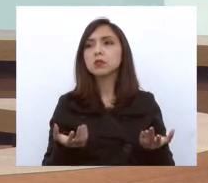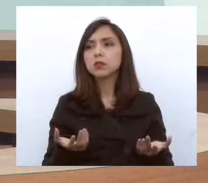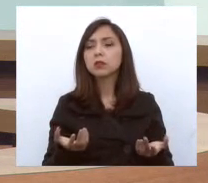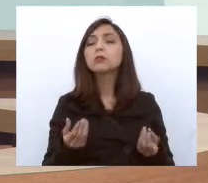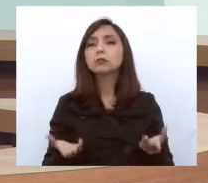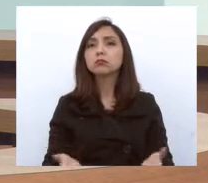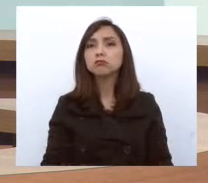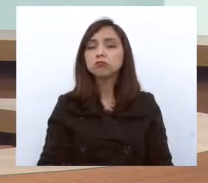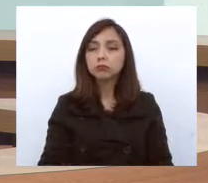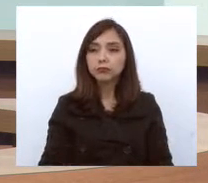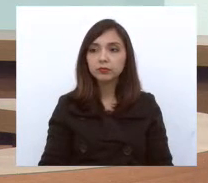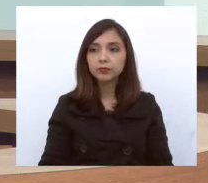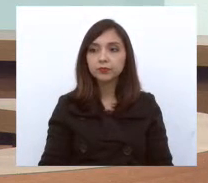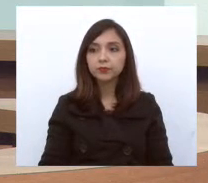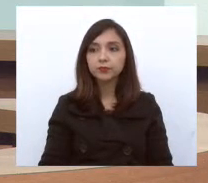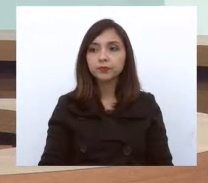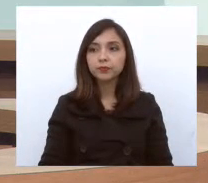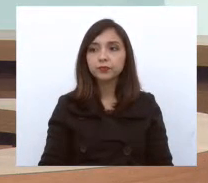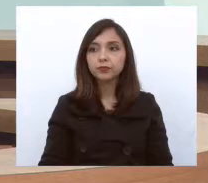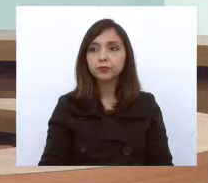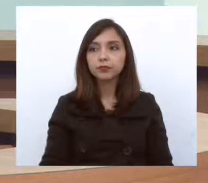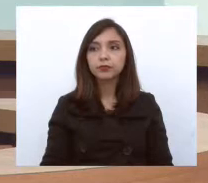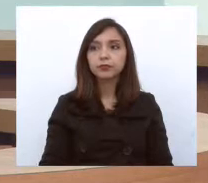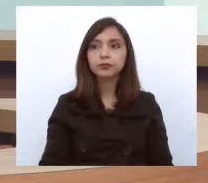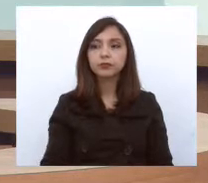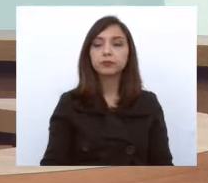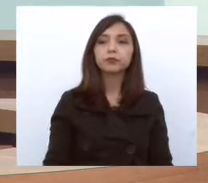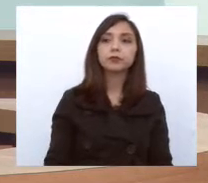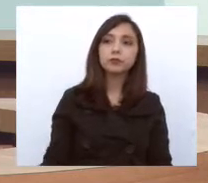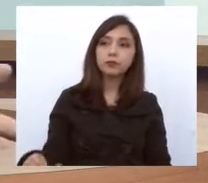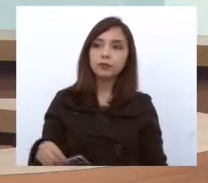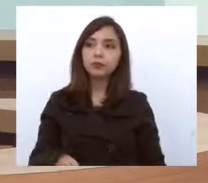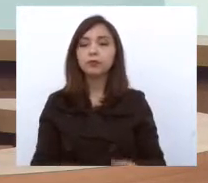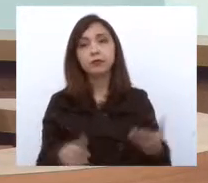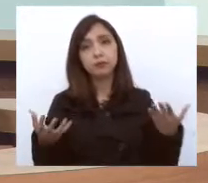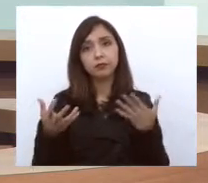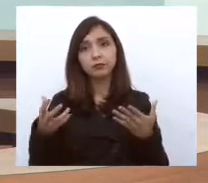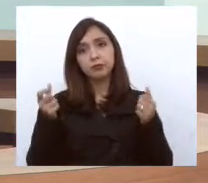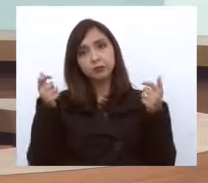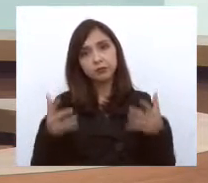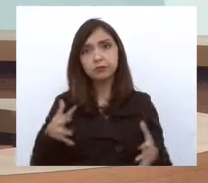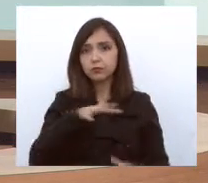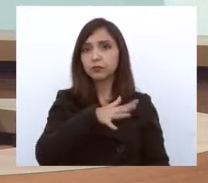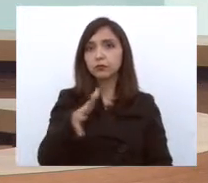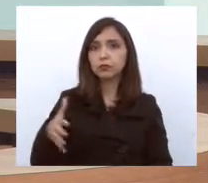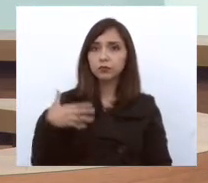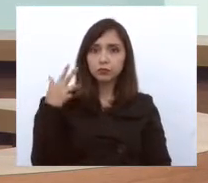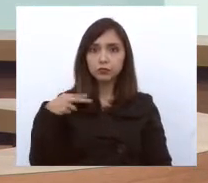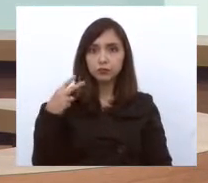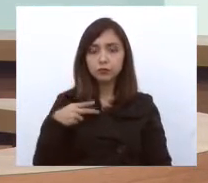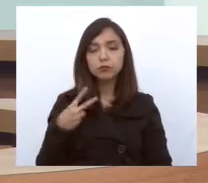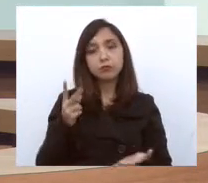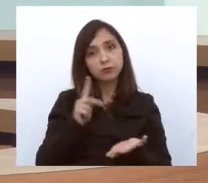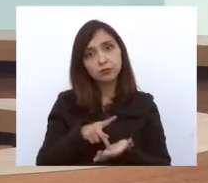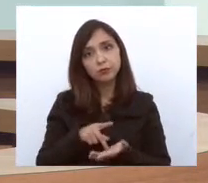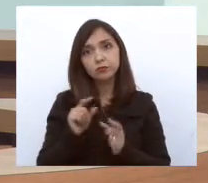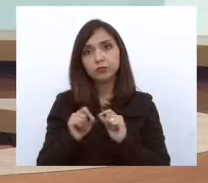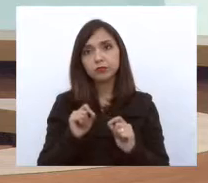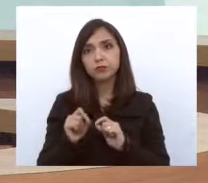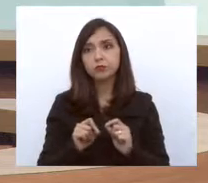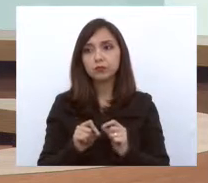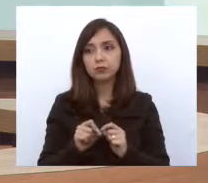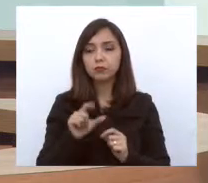presidente? Verdade, vereador. Então, senhor presidente, eu queria dizer então, senhor presidente, para todos os vereadores aqui, que na realidade,